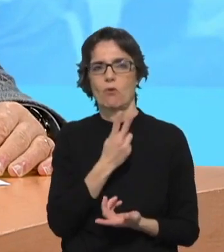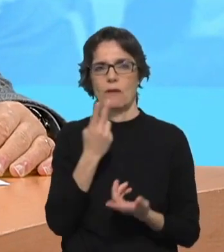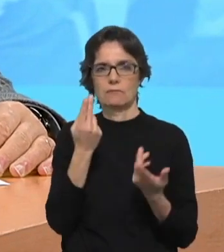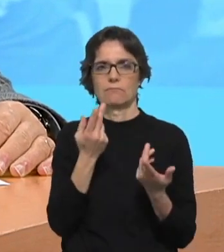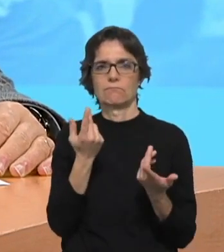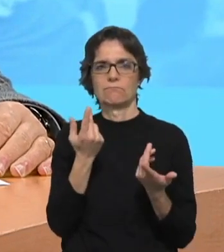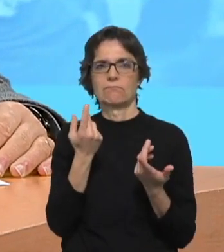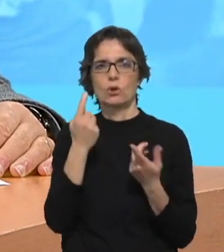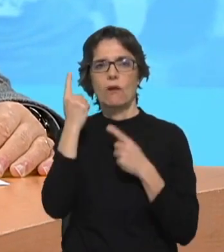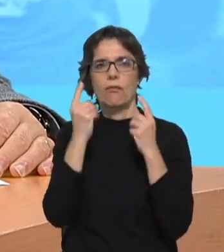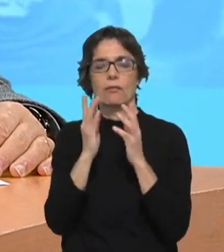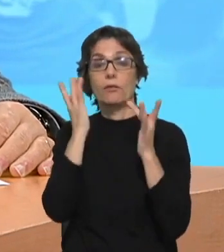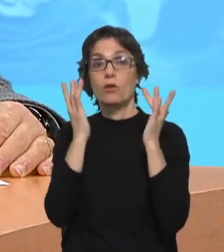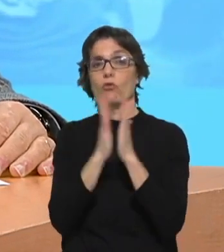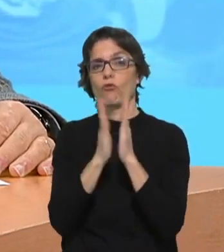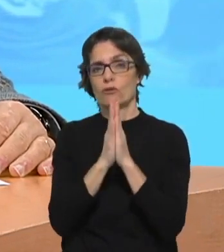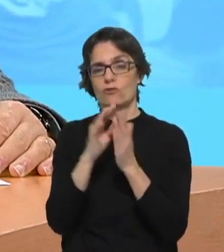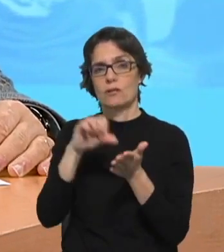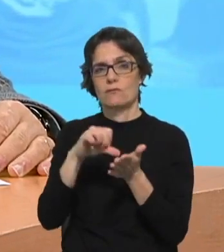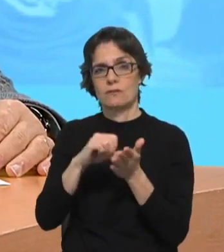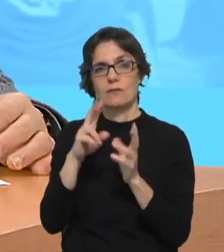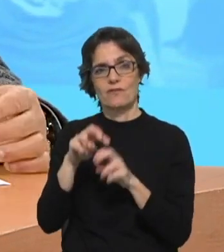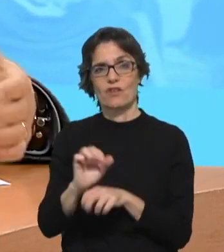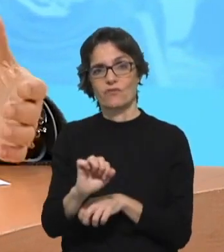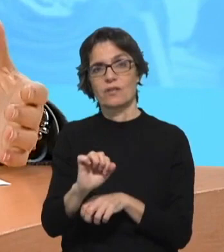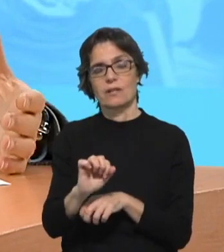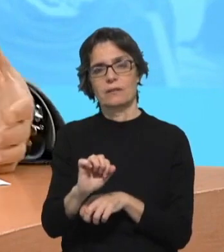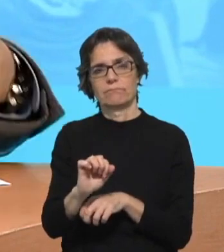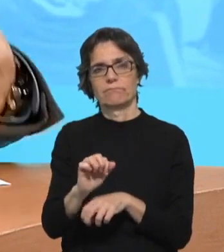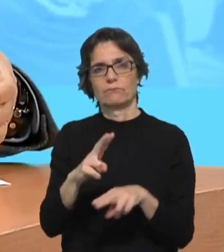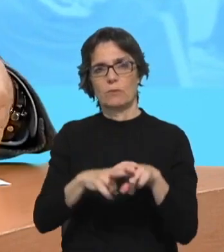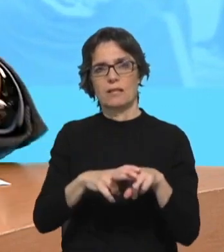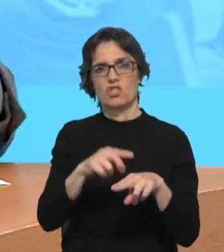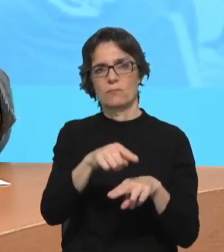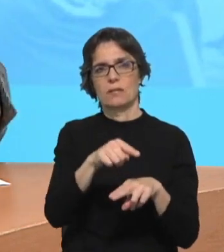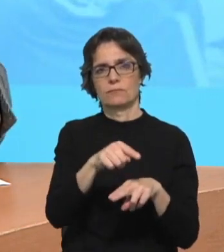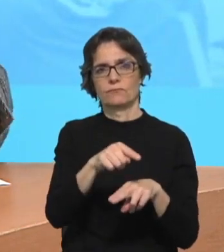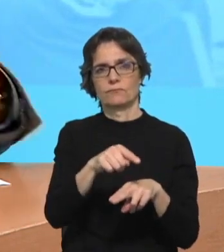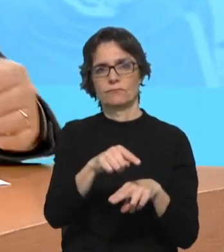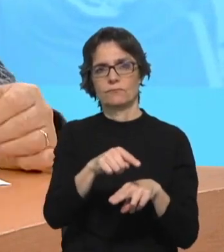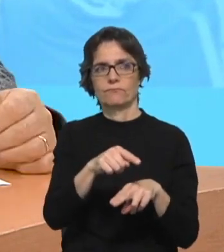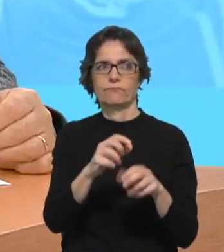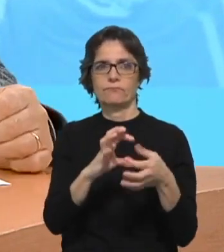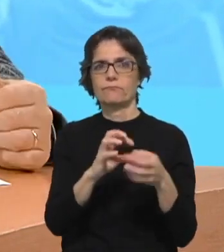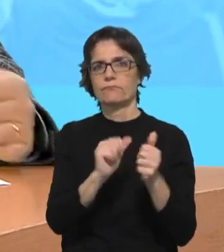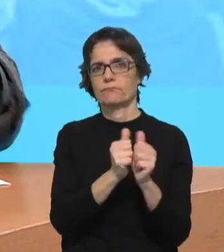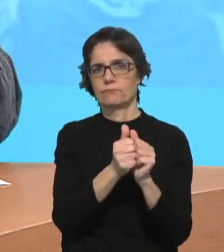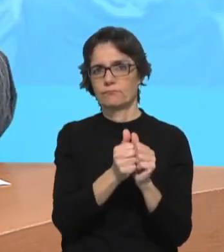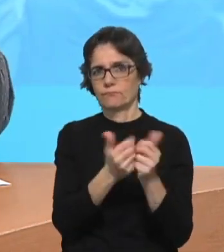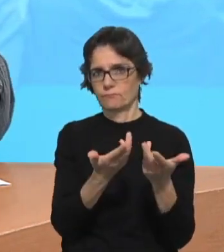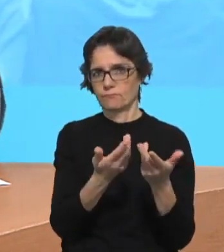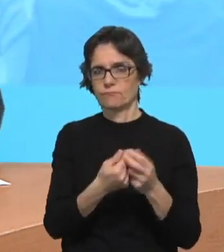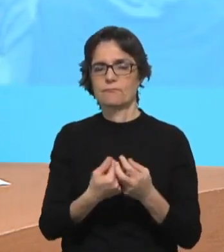âmbito deste centro de investigação, tenha uma cátedra que reflete o desporto. Enfim,